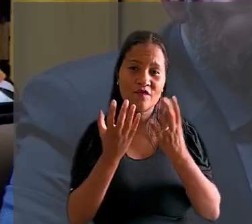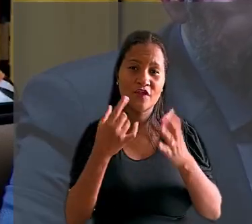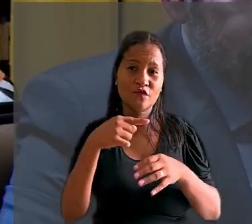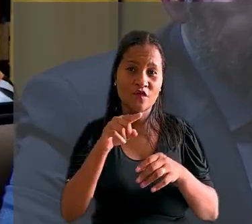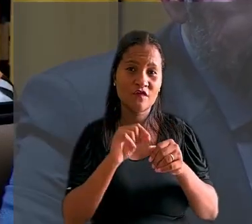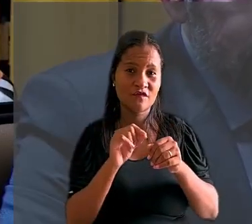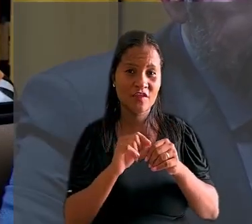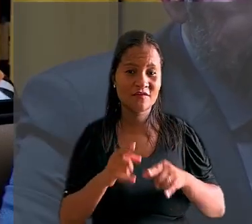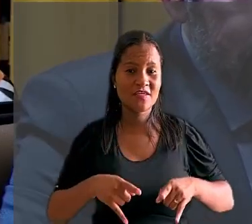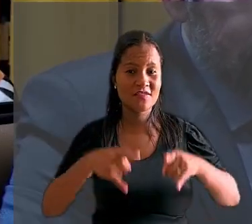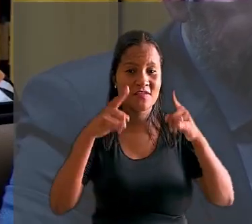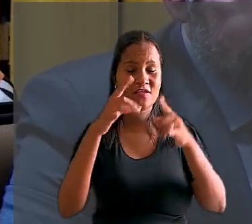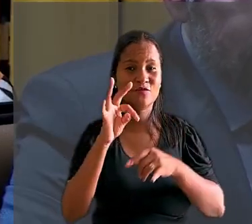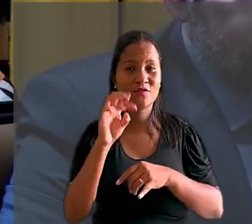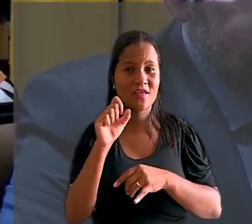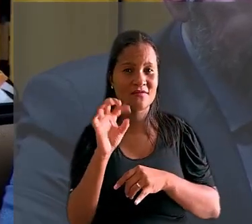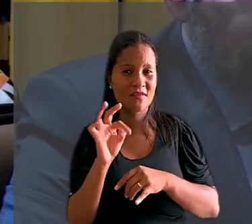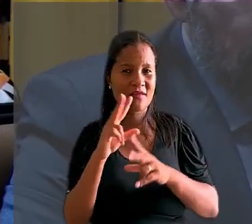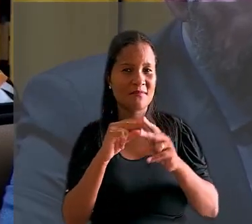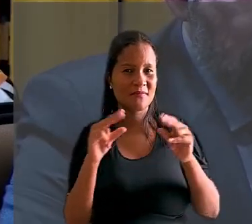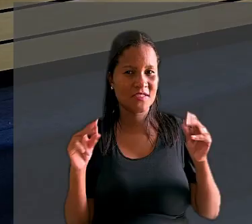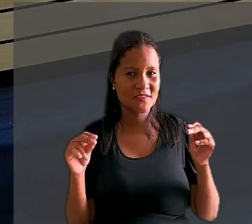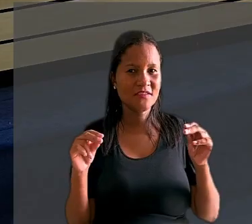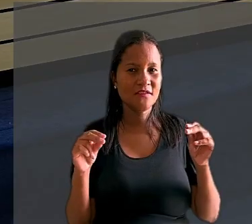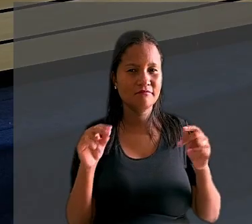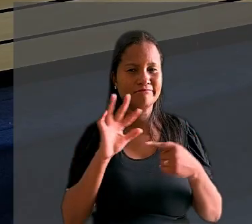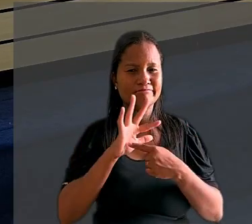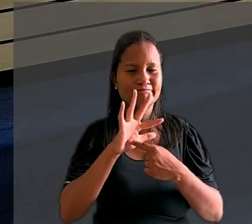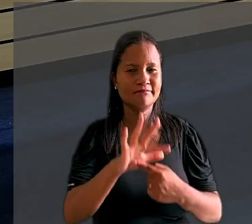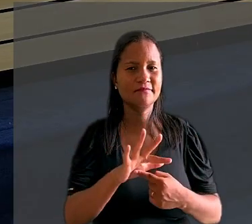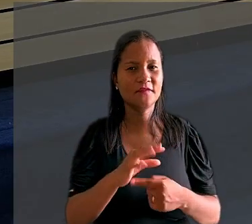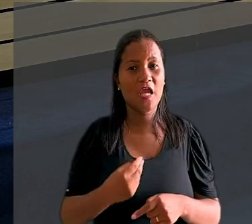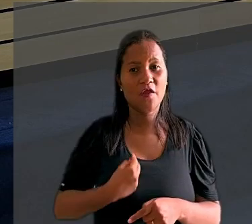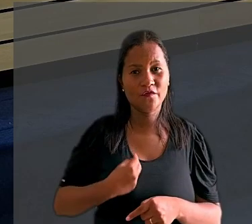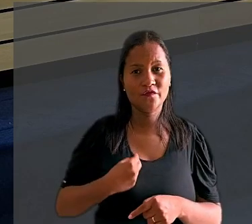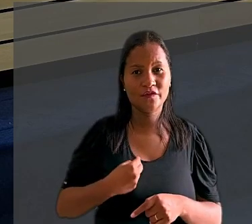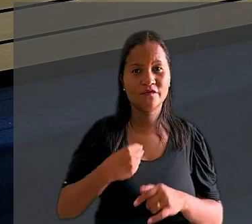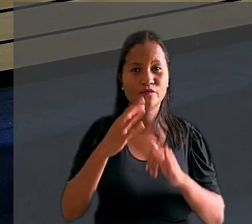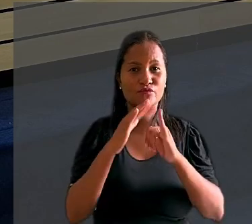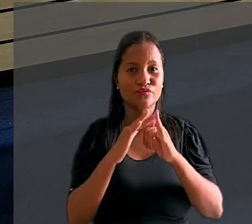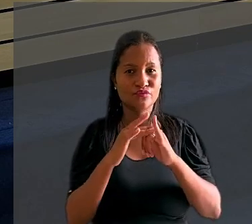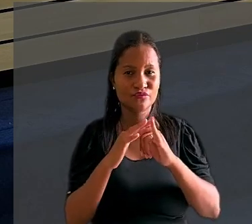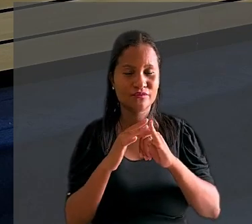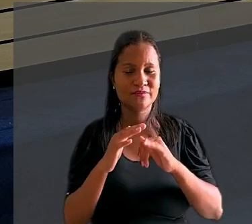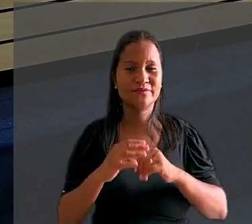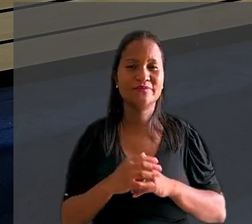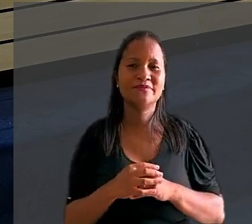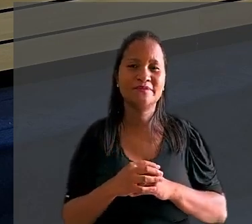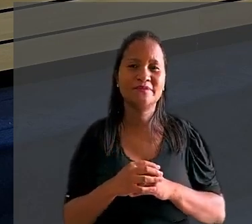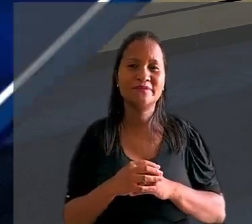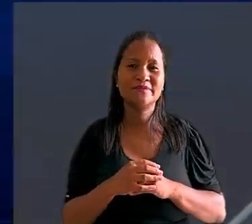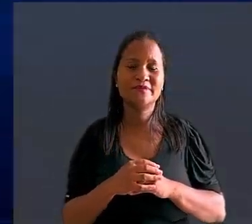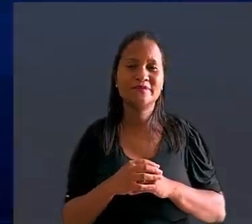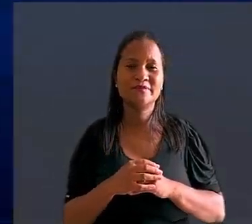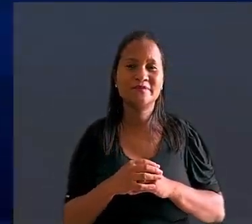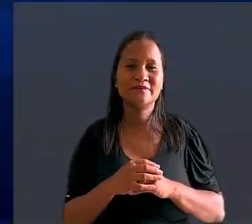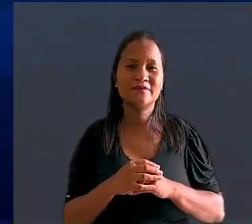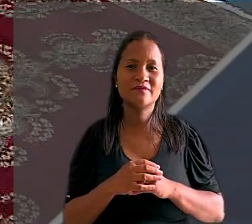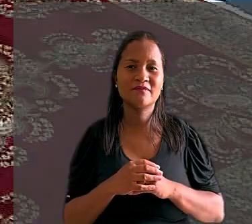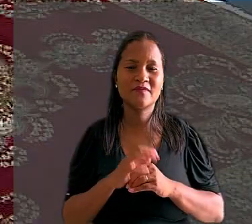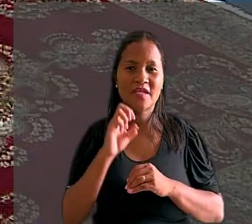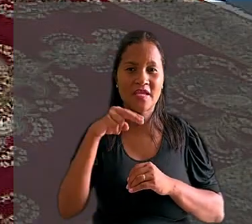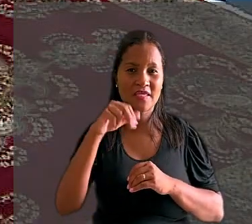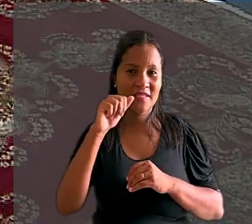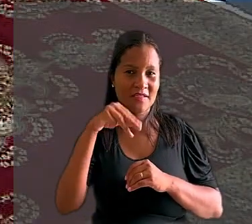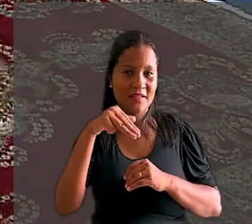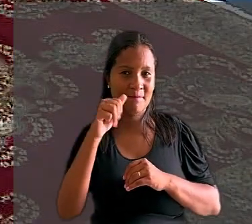foi realizado na sede do TST em Brasília, com transmissão ao vivo pelo canal do Tribunal no YouTube.